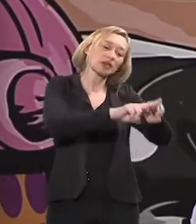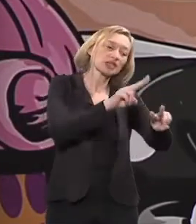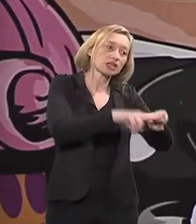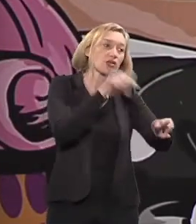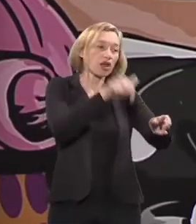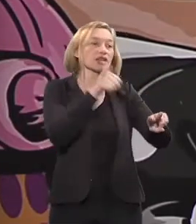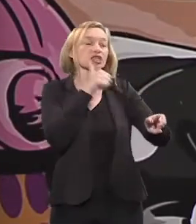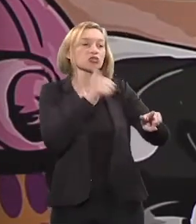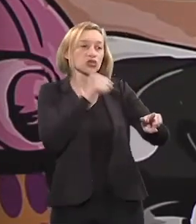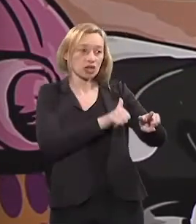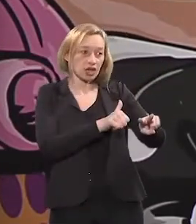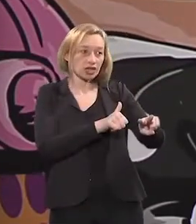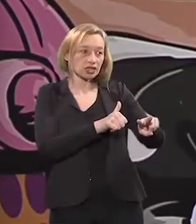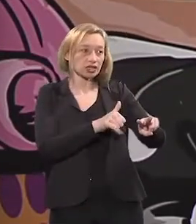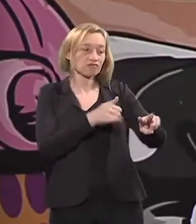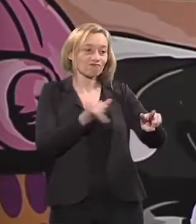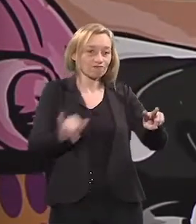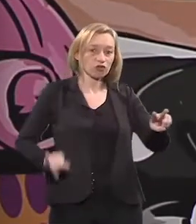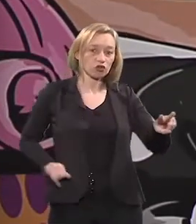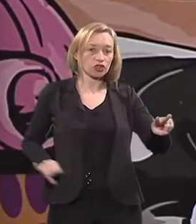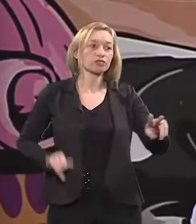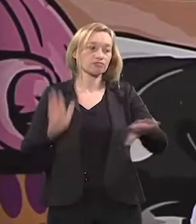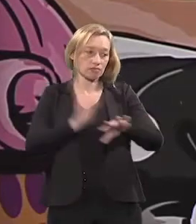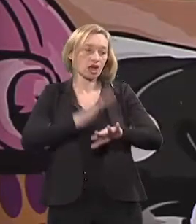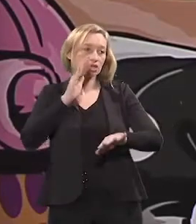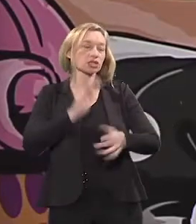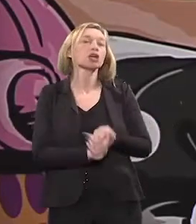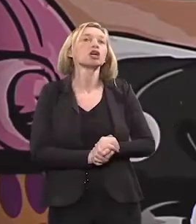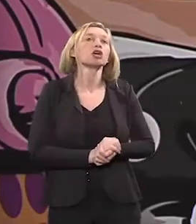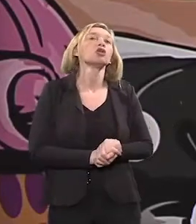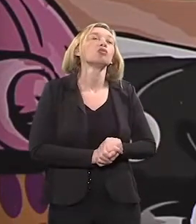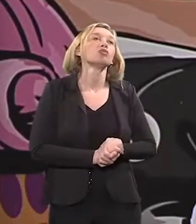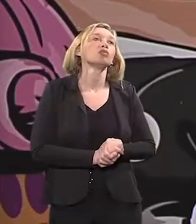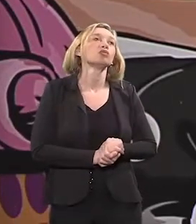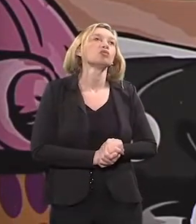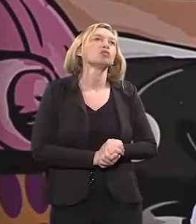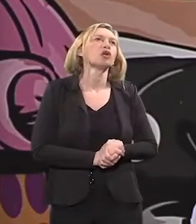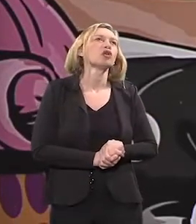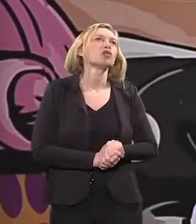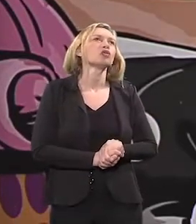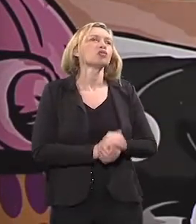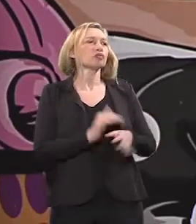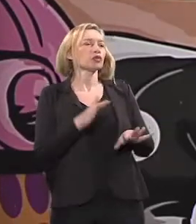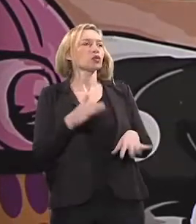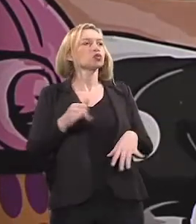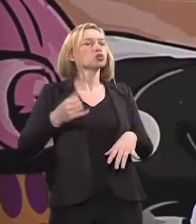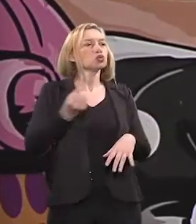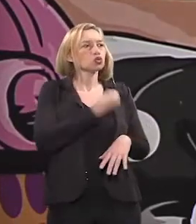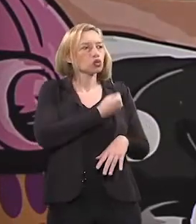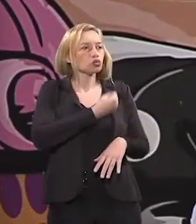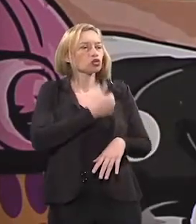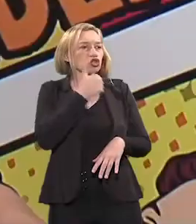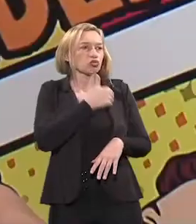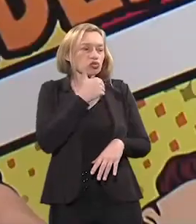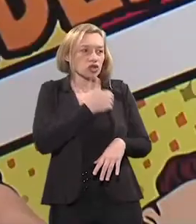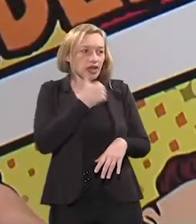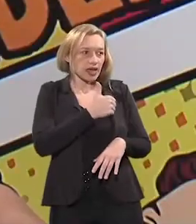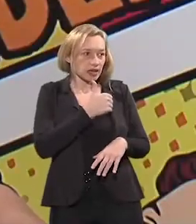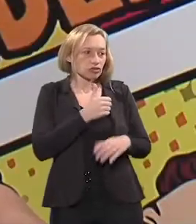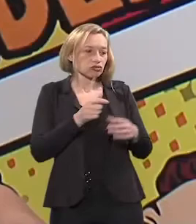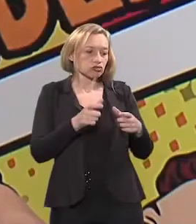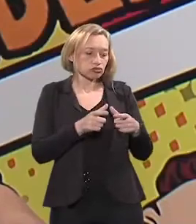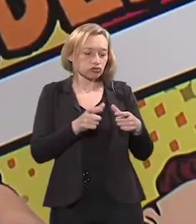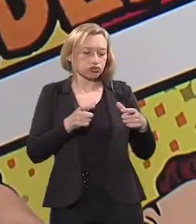do cárcere feminino elas são mais invisibilizadas, né? Invisibilizadas por conta de serem menores os números de mulheres, apesar